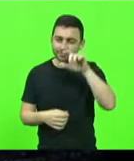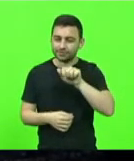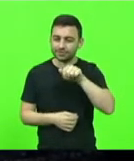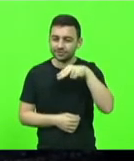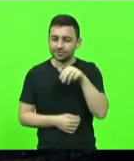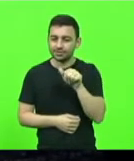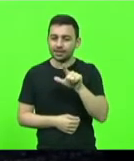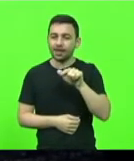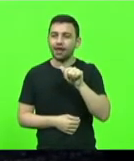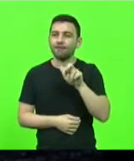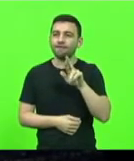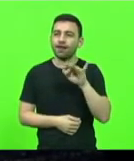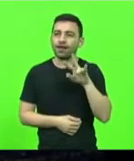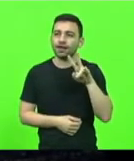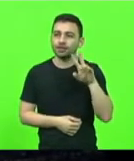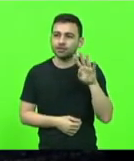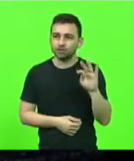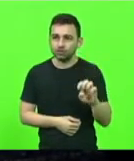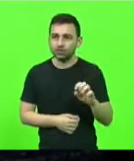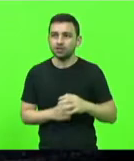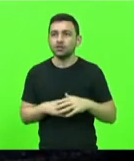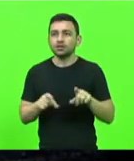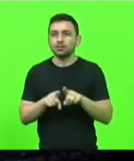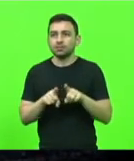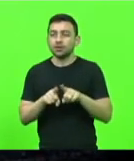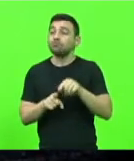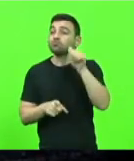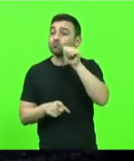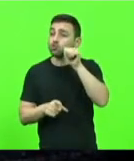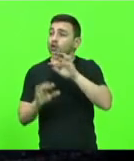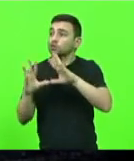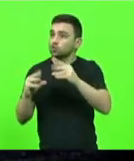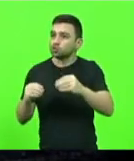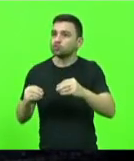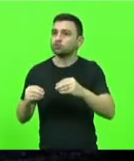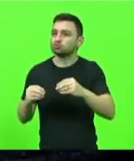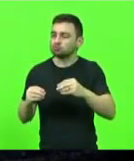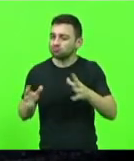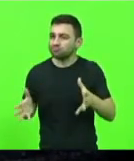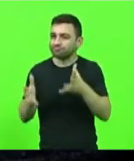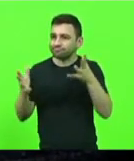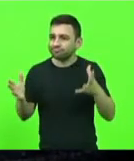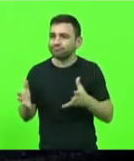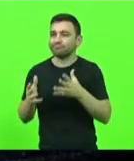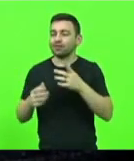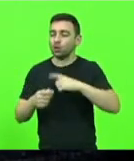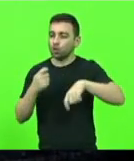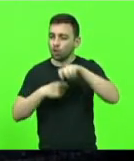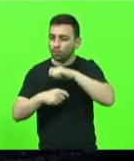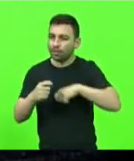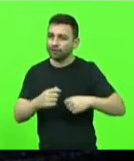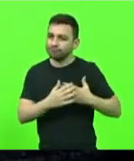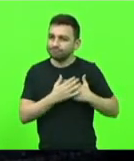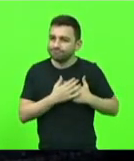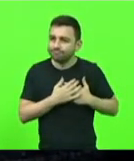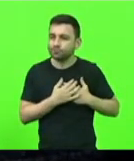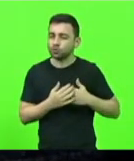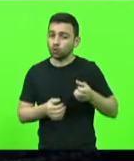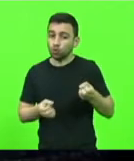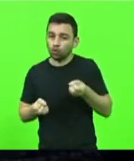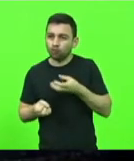lavratti e parabéns as mulheres que empreendem na economia solidária e novos negócios